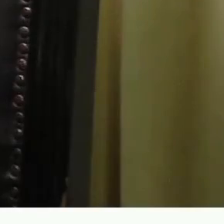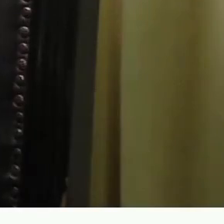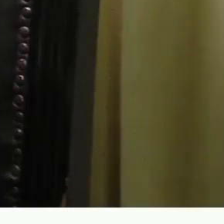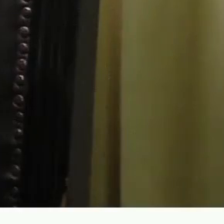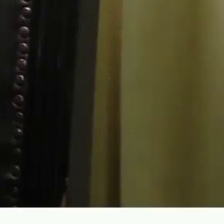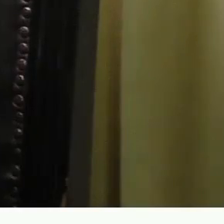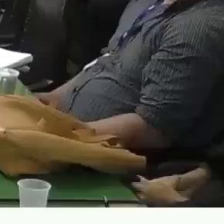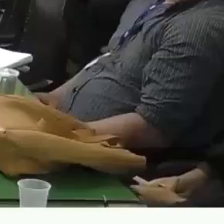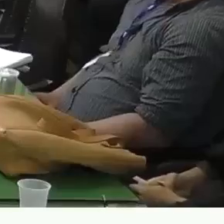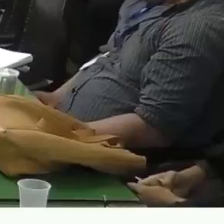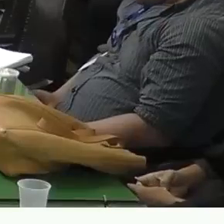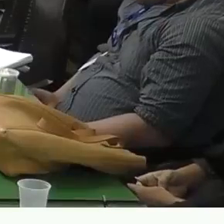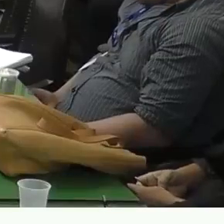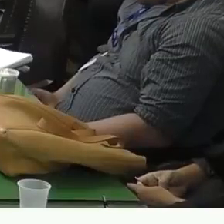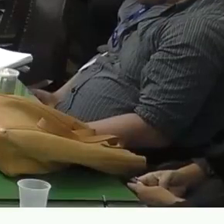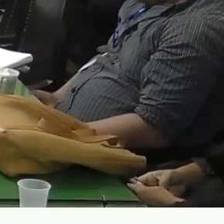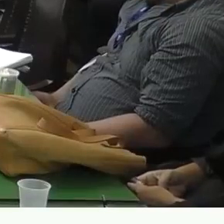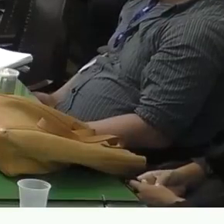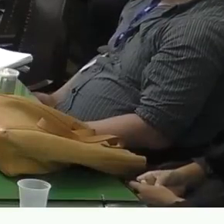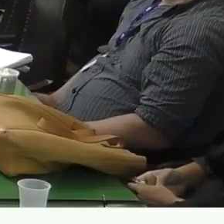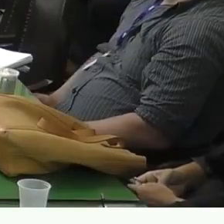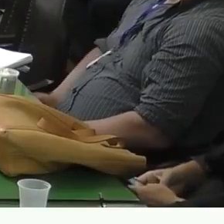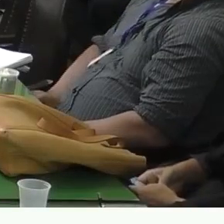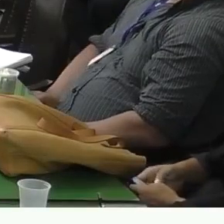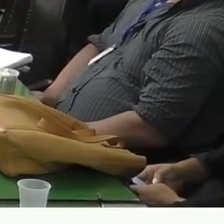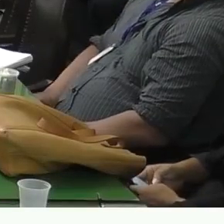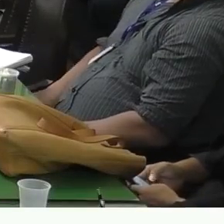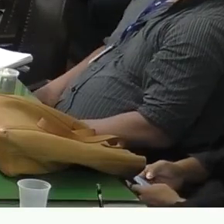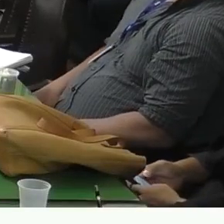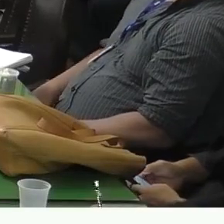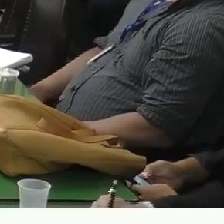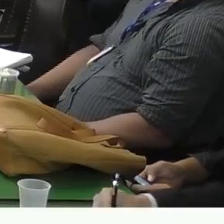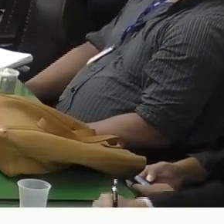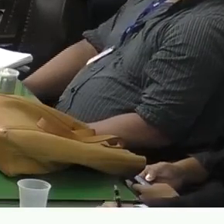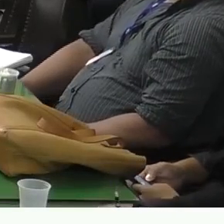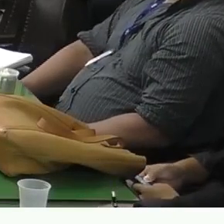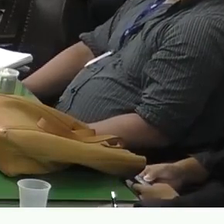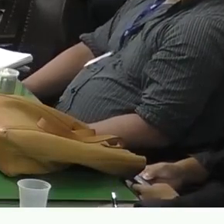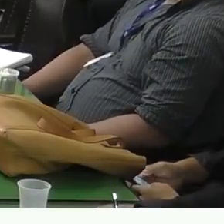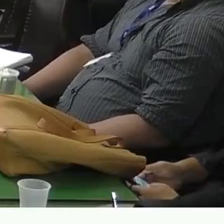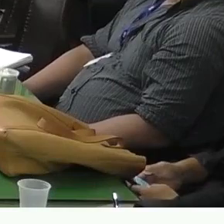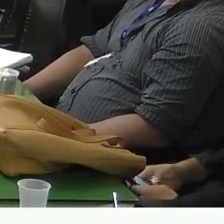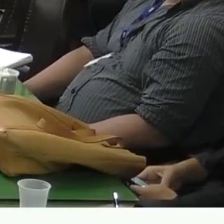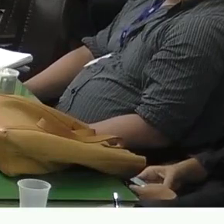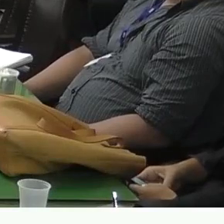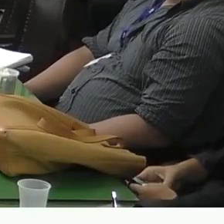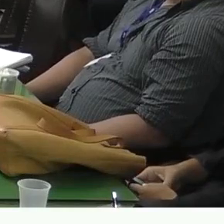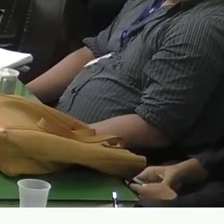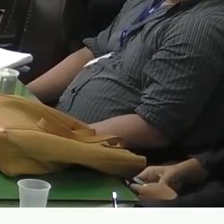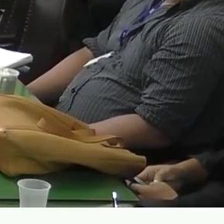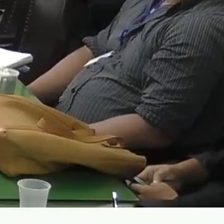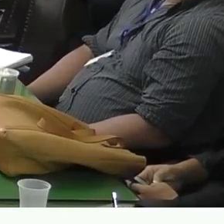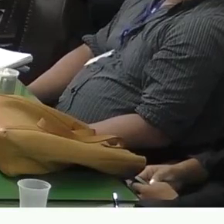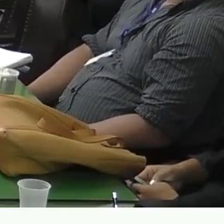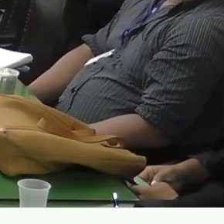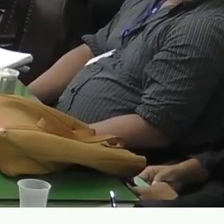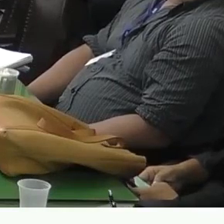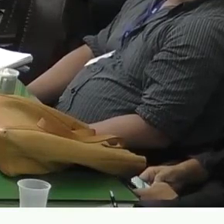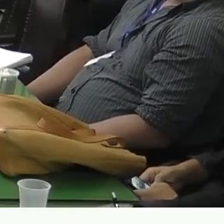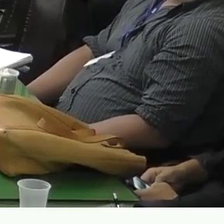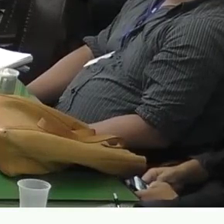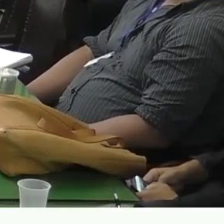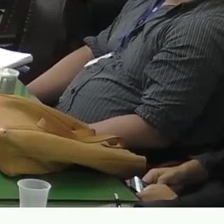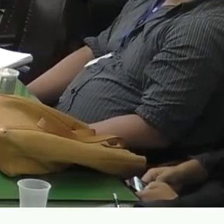Então, eu cheguei aqui, na verdade, no mandato passado, entre agosto e novembro de 2017. Então, a grande